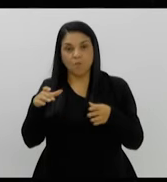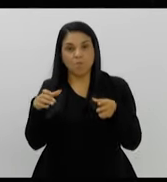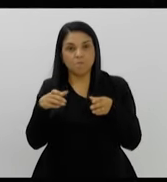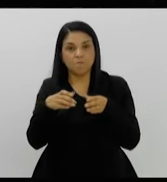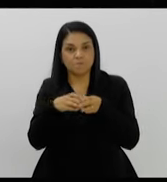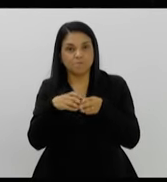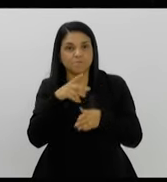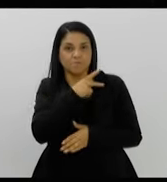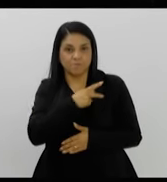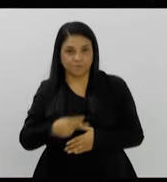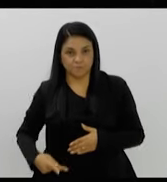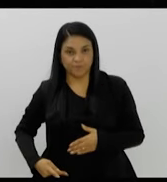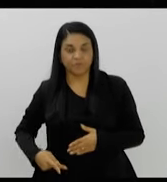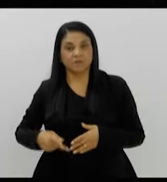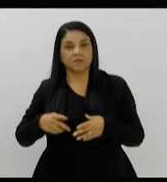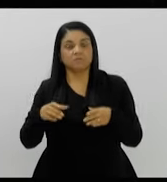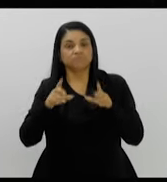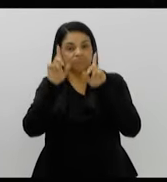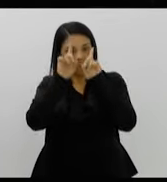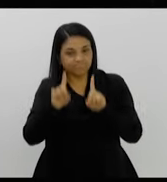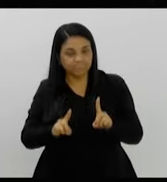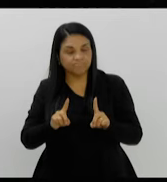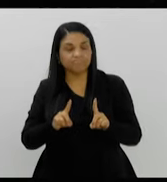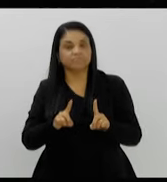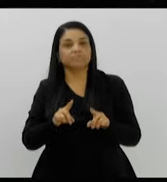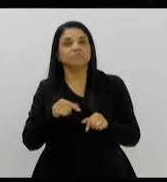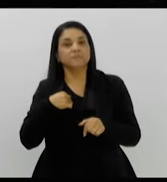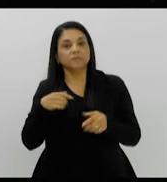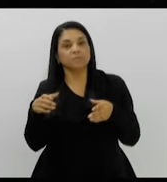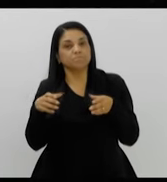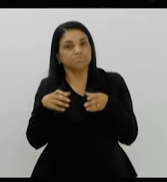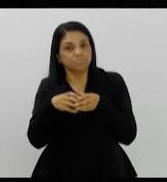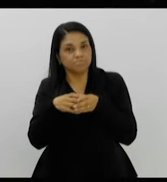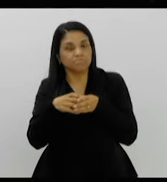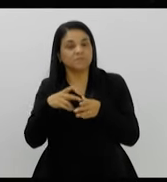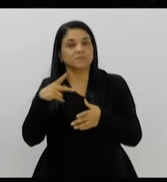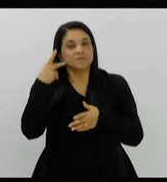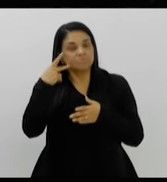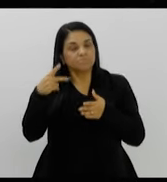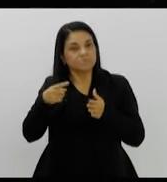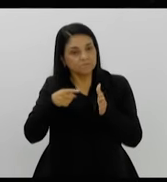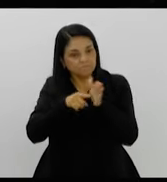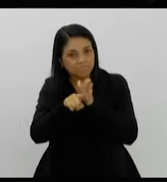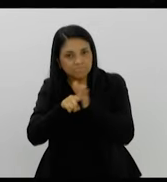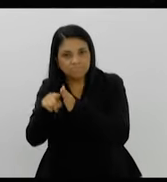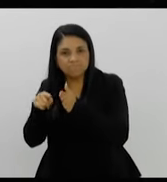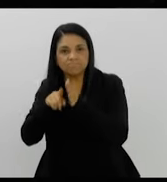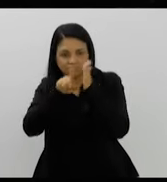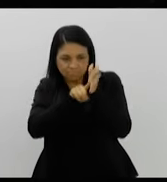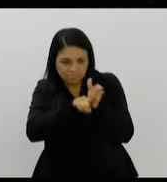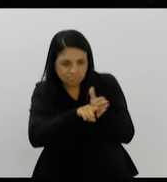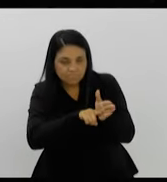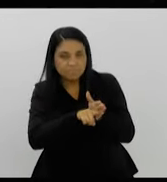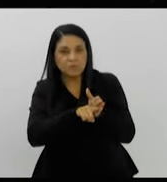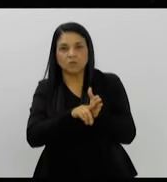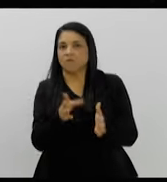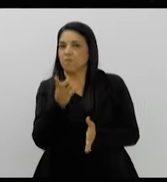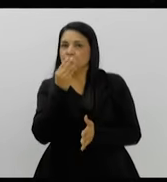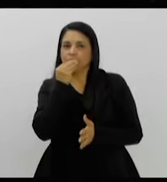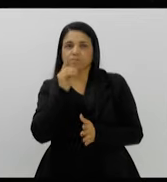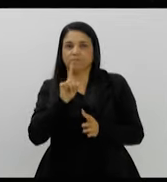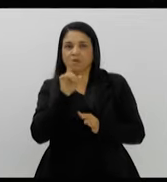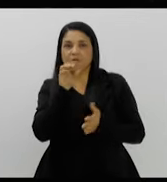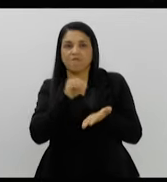com deficiência e presidente da Comissão parlamentar de inquérito digo nós não vamos nos calar diante desta